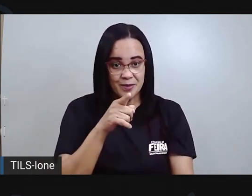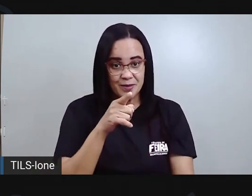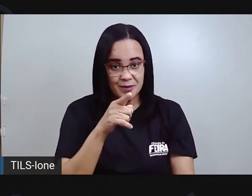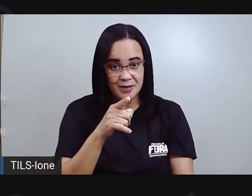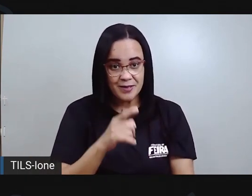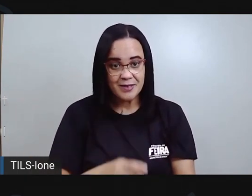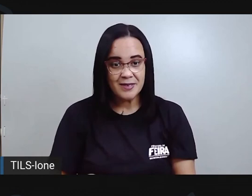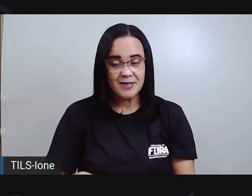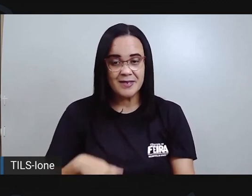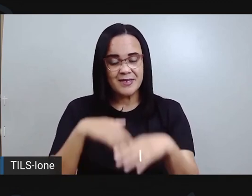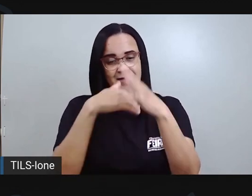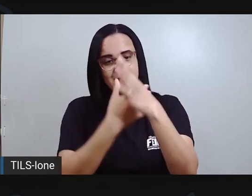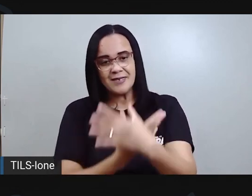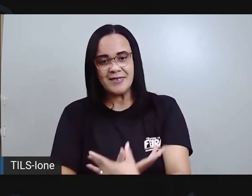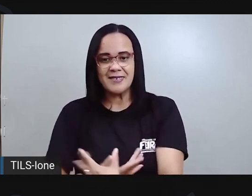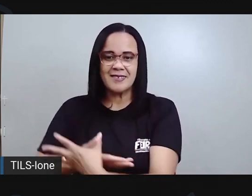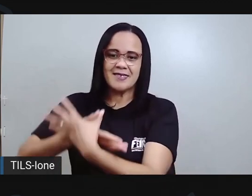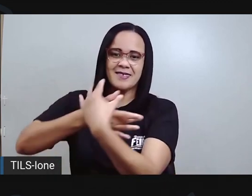Borboleta!